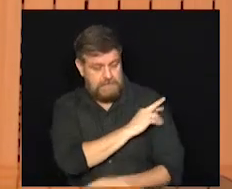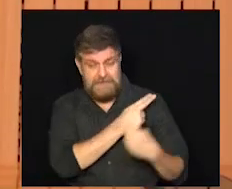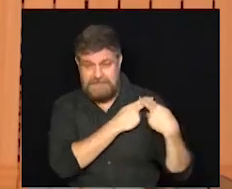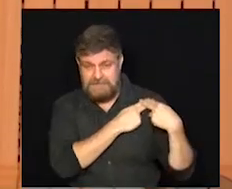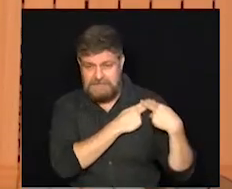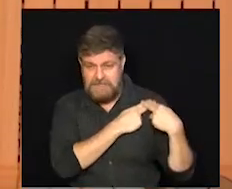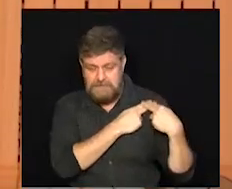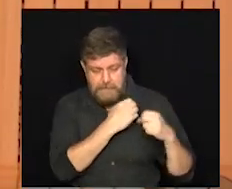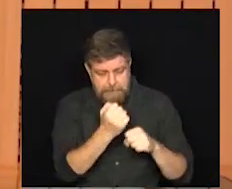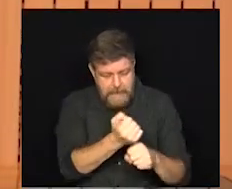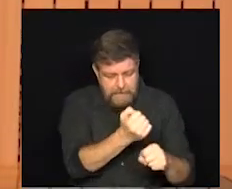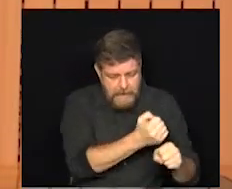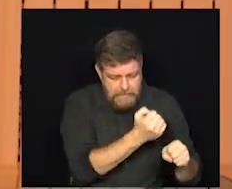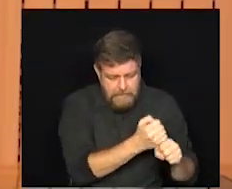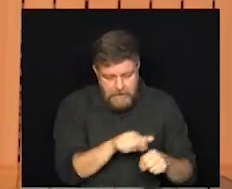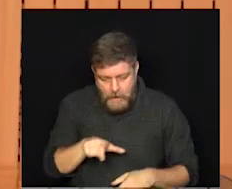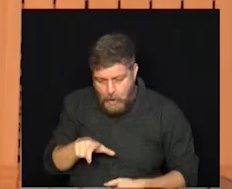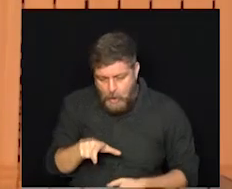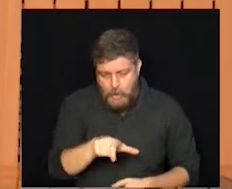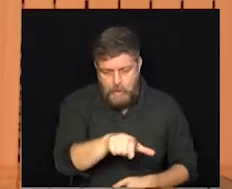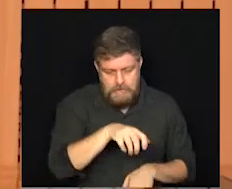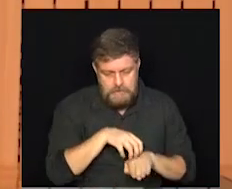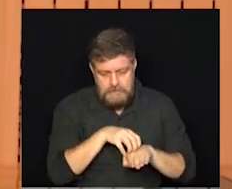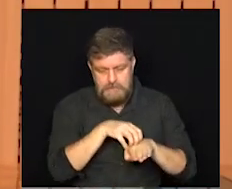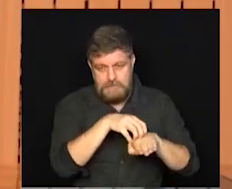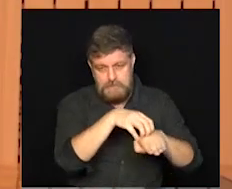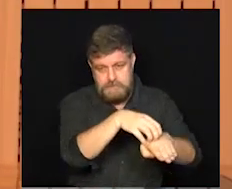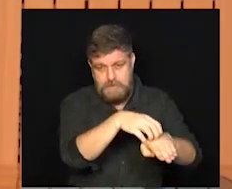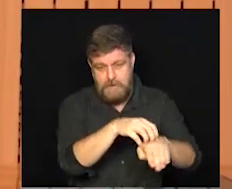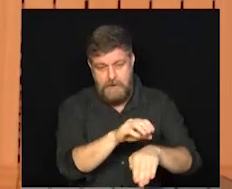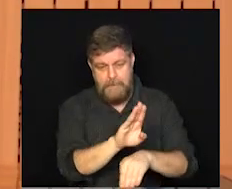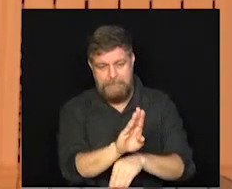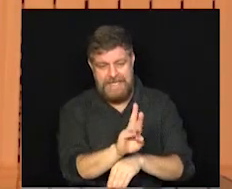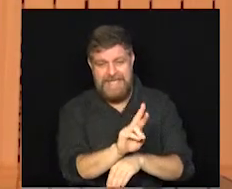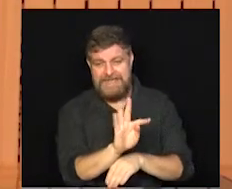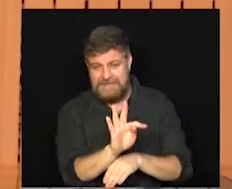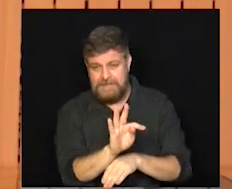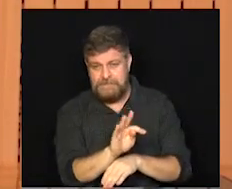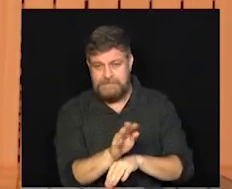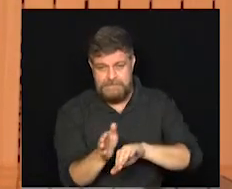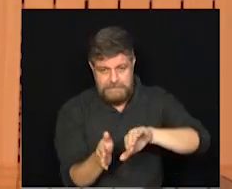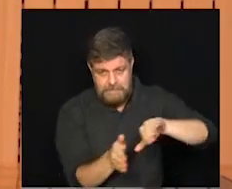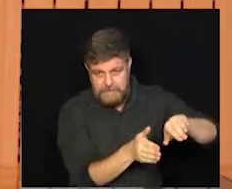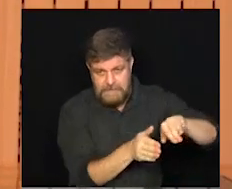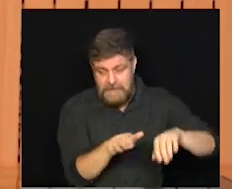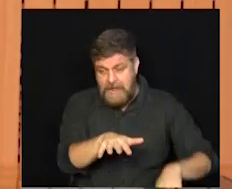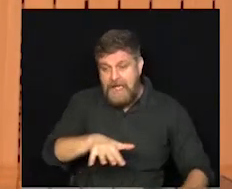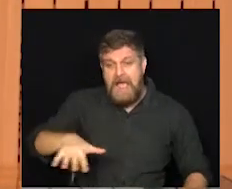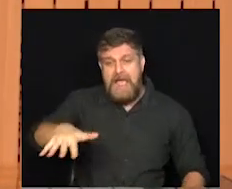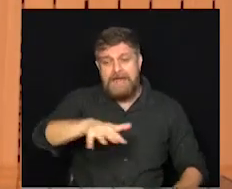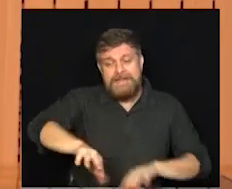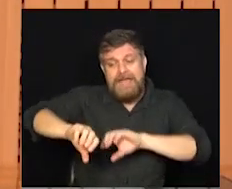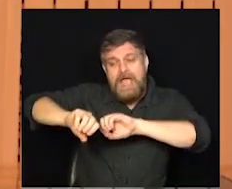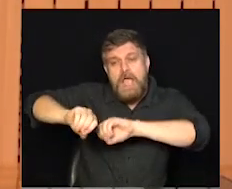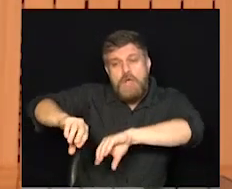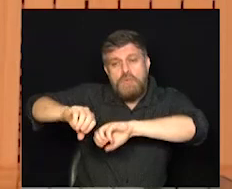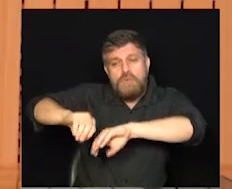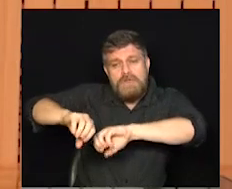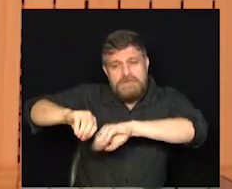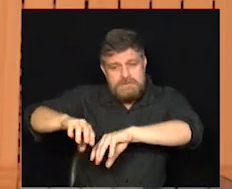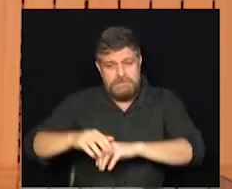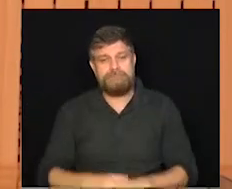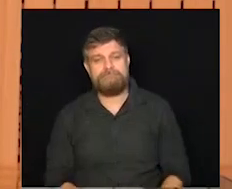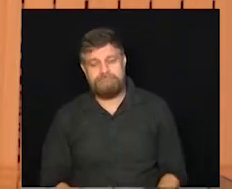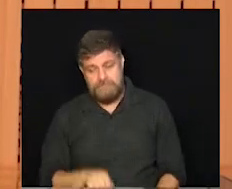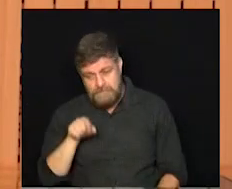A outra área que também o Padre André fez menção é em relação à educação. É fundamental que a região